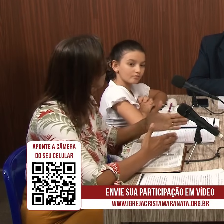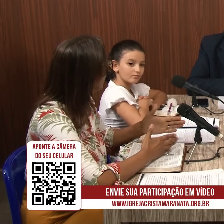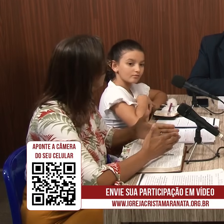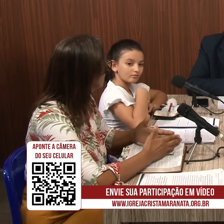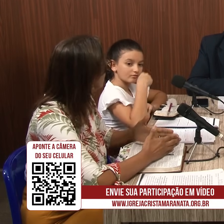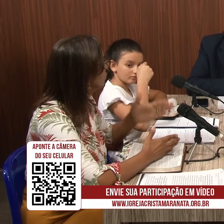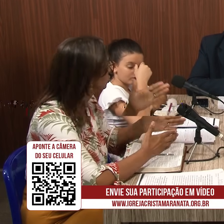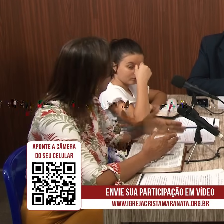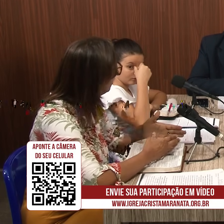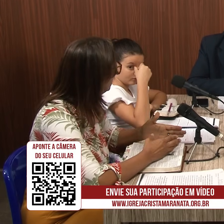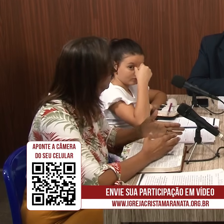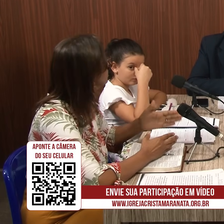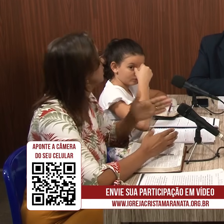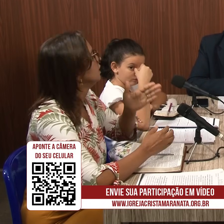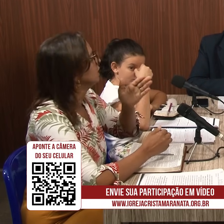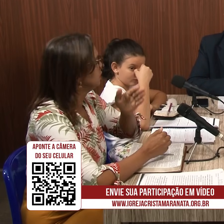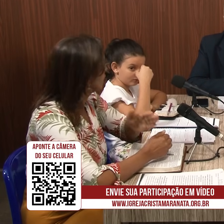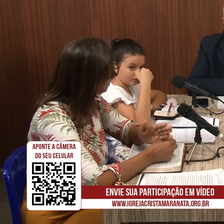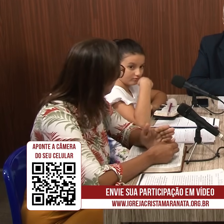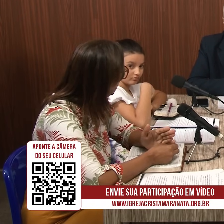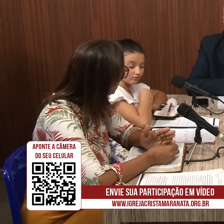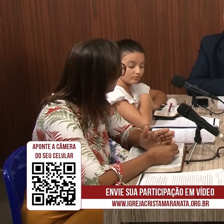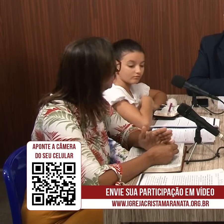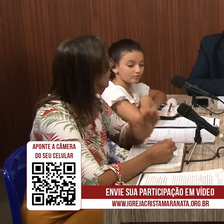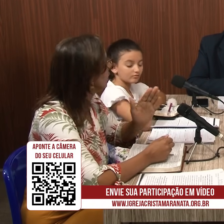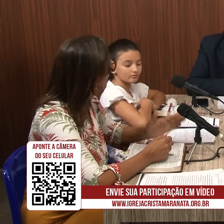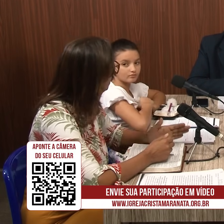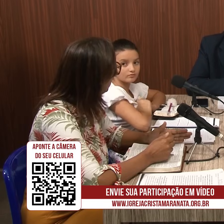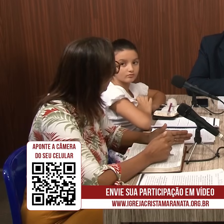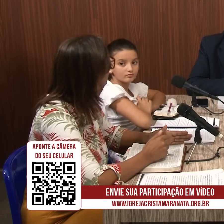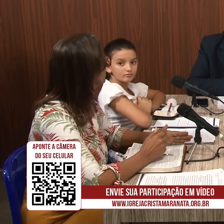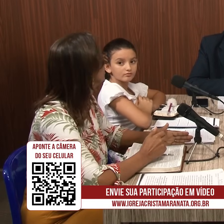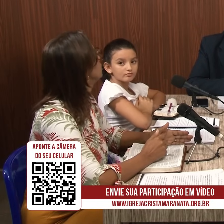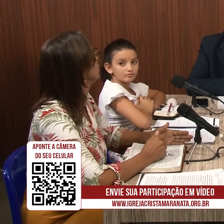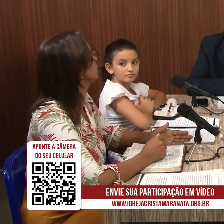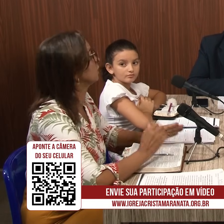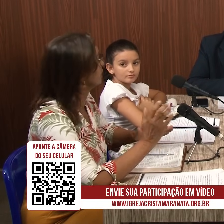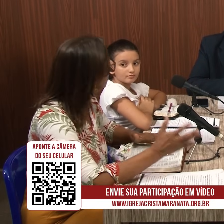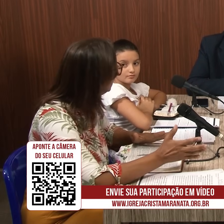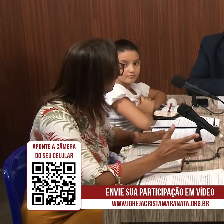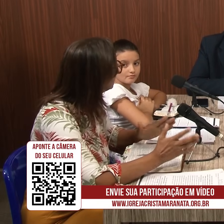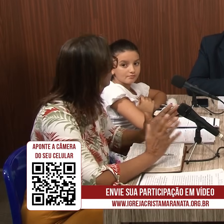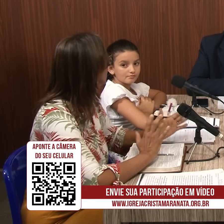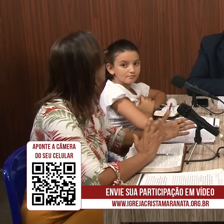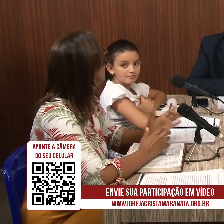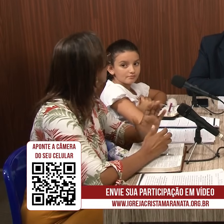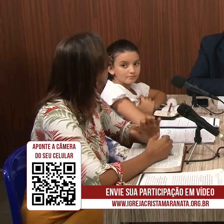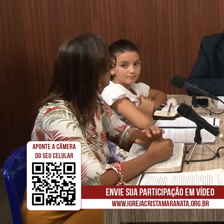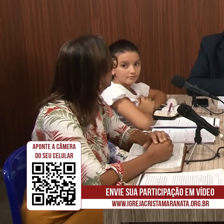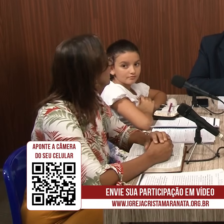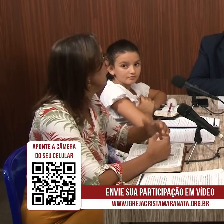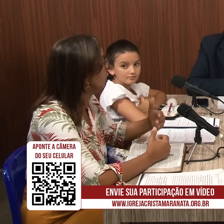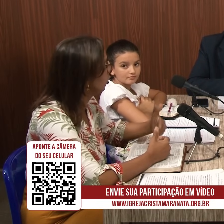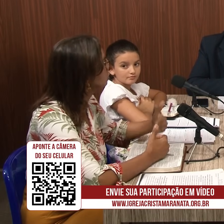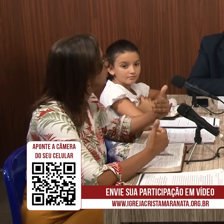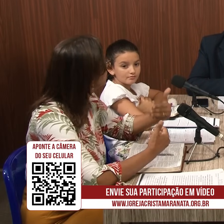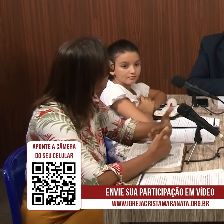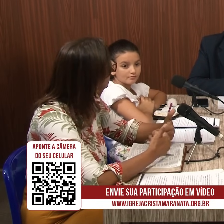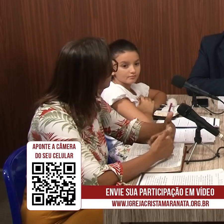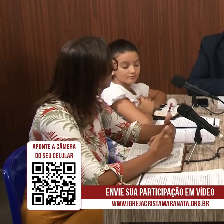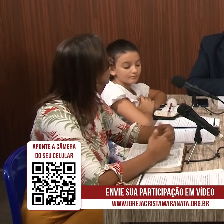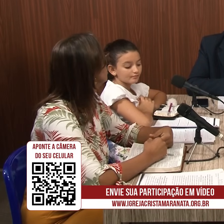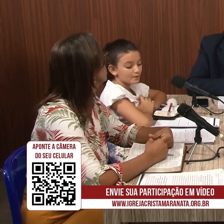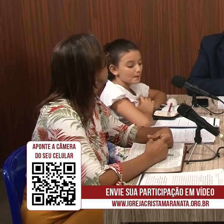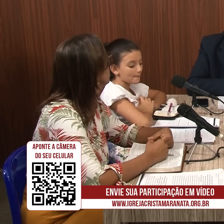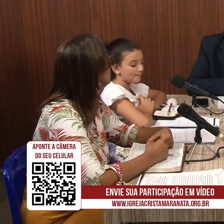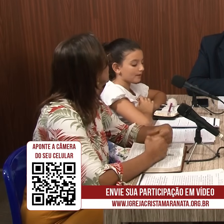de soldados, né? Um só comando. E a trombeta que dá o agora para, o pastor te falou, agora avança. É um segredo, né? E é onde os